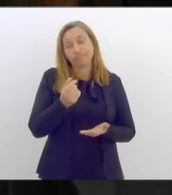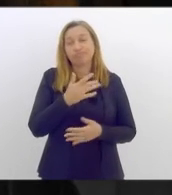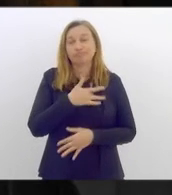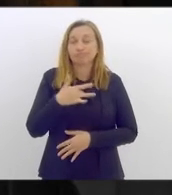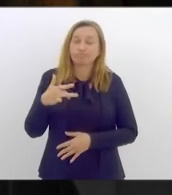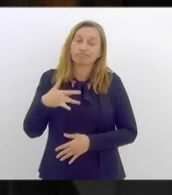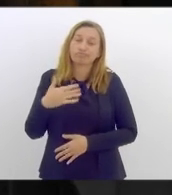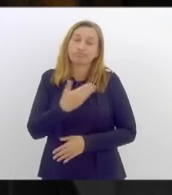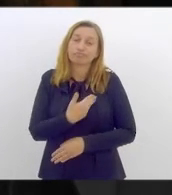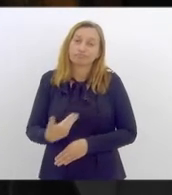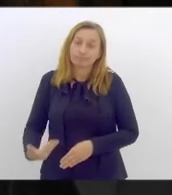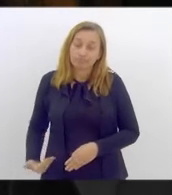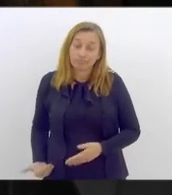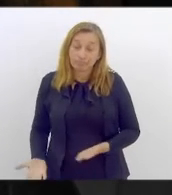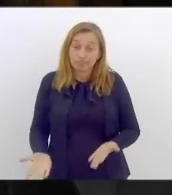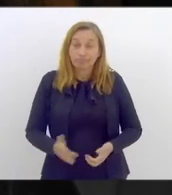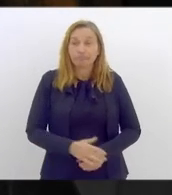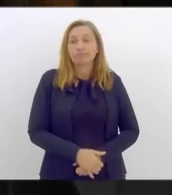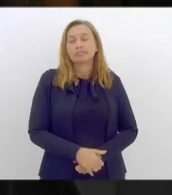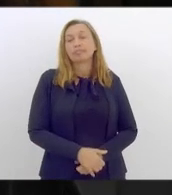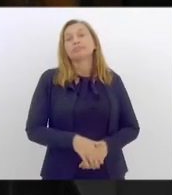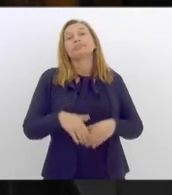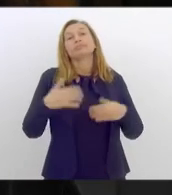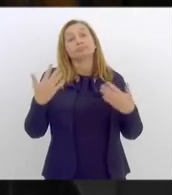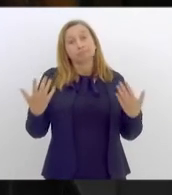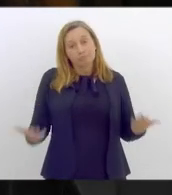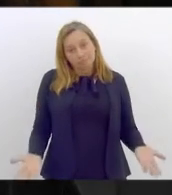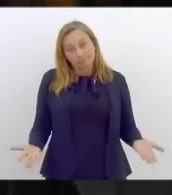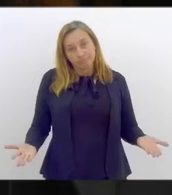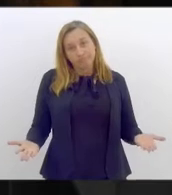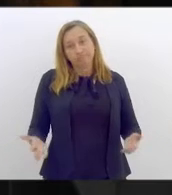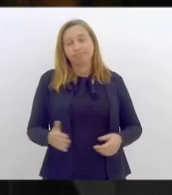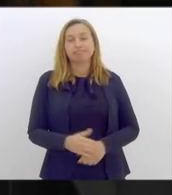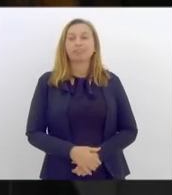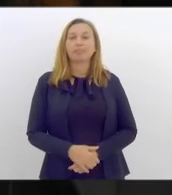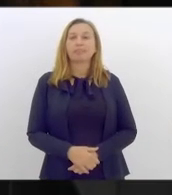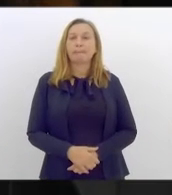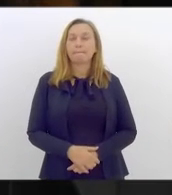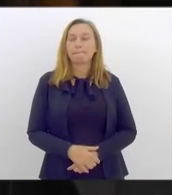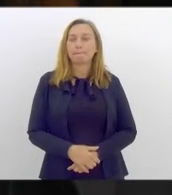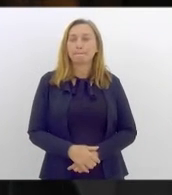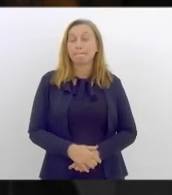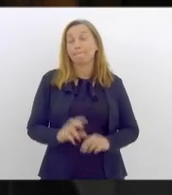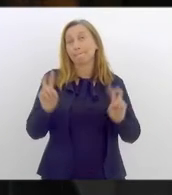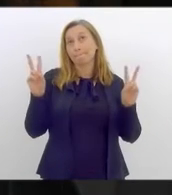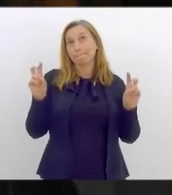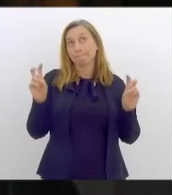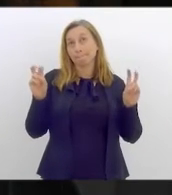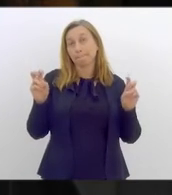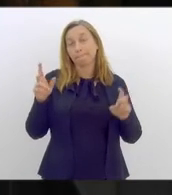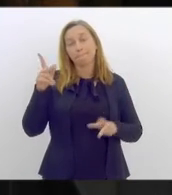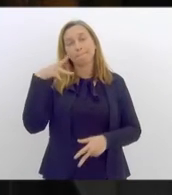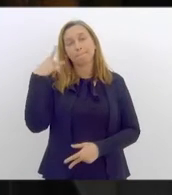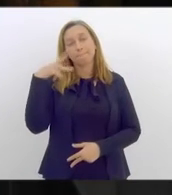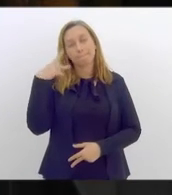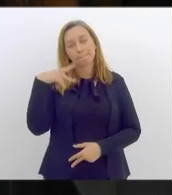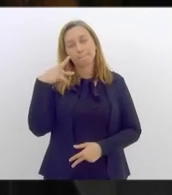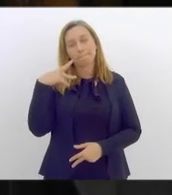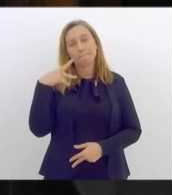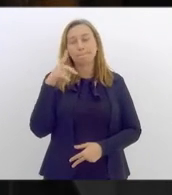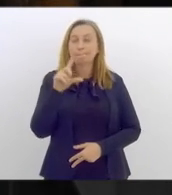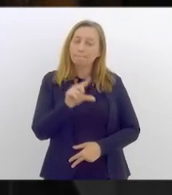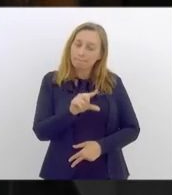pública então essa é uma questão que o Parlamento vai ter que